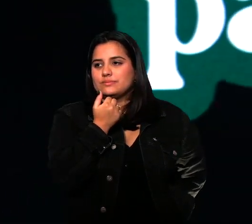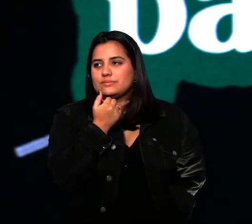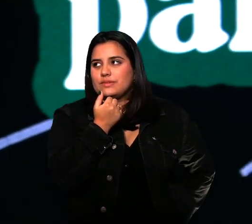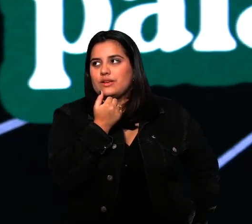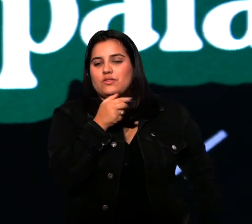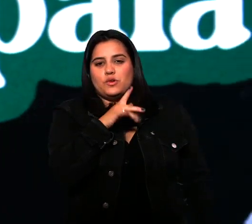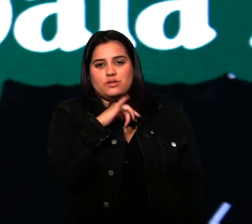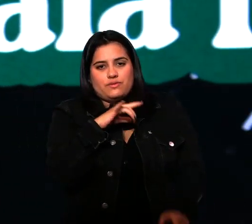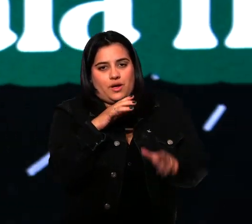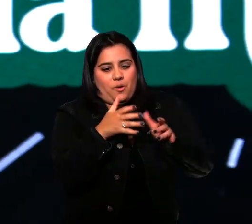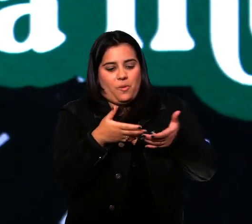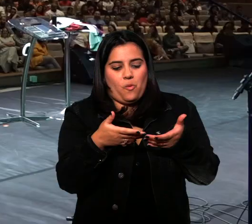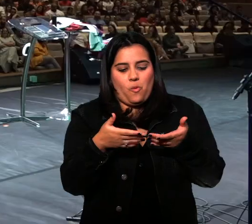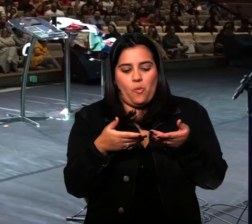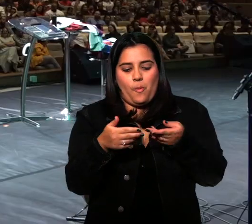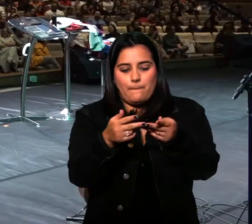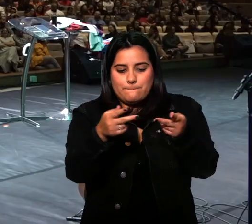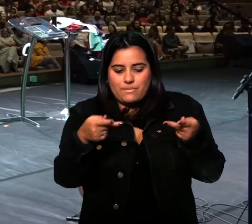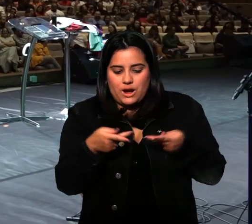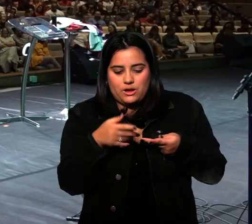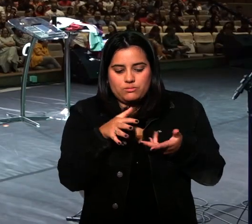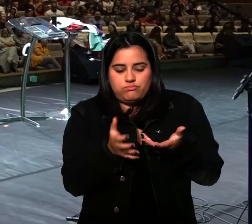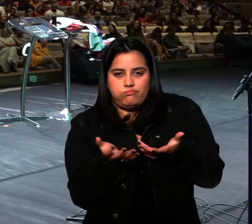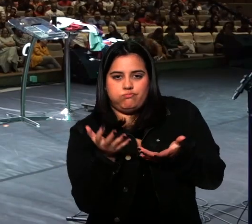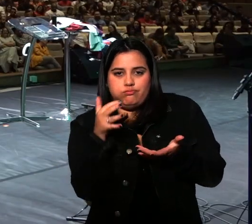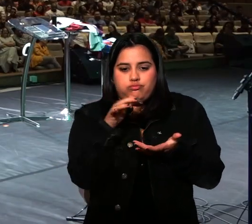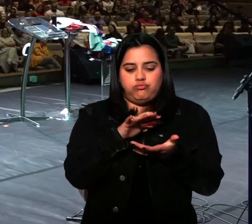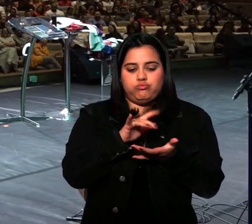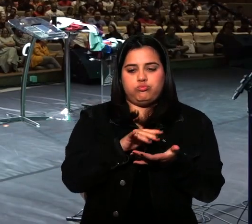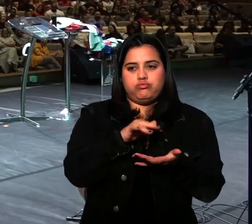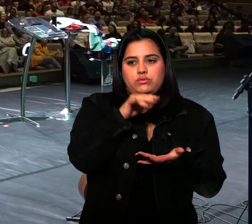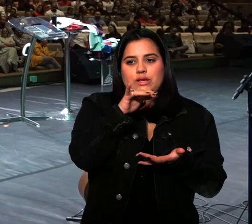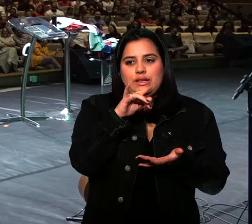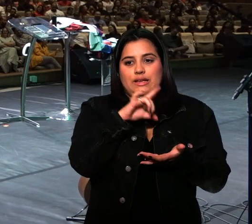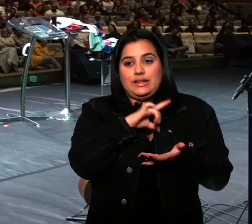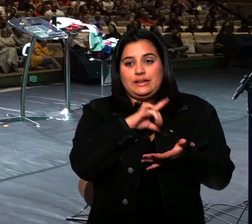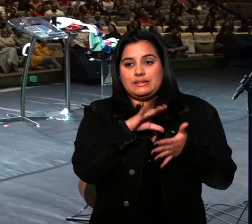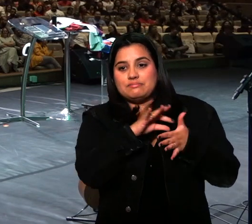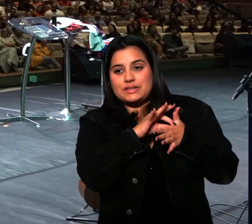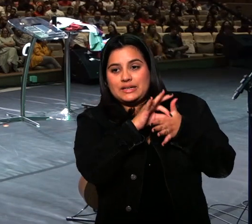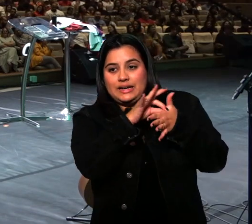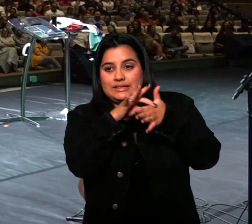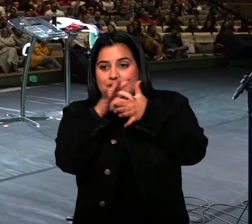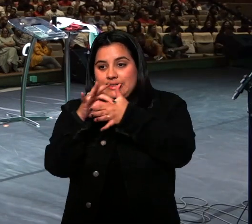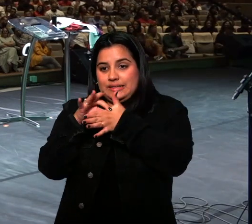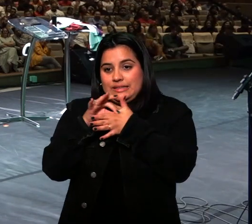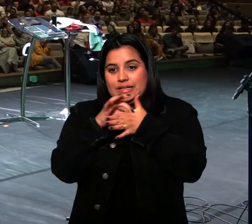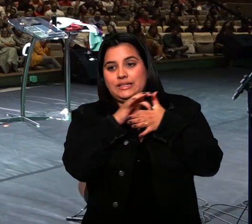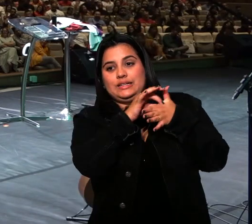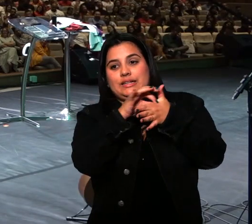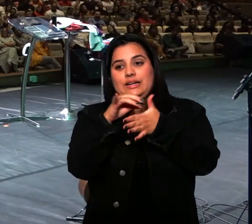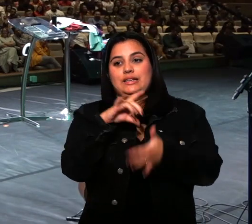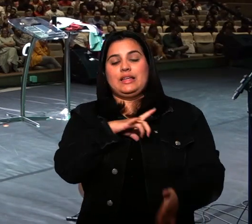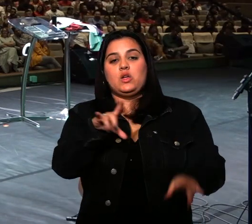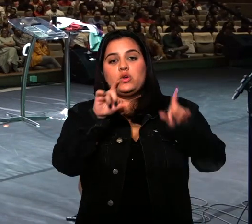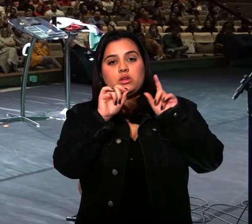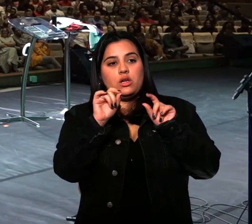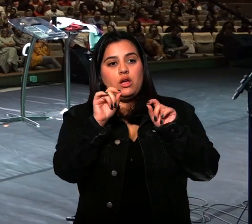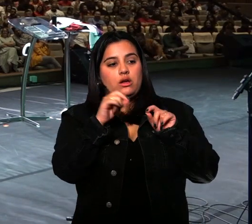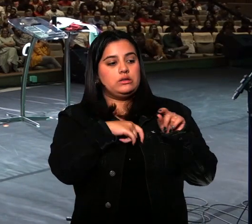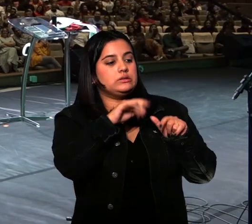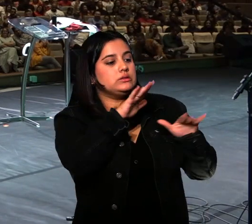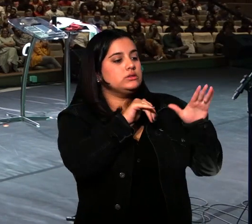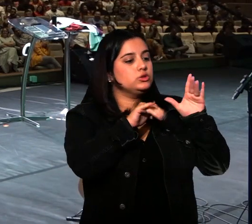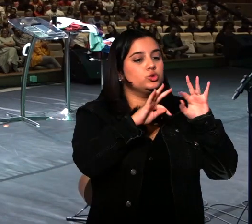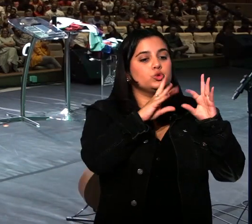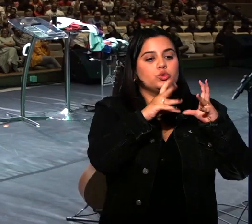você vai lá e enche o prato. E quando começa a vir aquele monte de carne na mesa, o que você faz no começo? Pega de tudo.